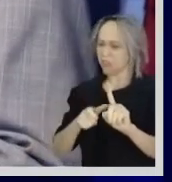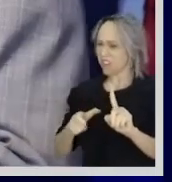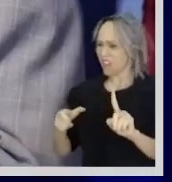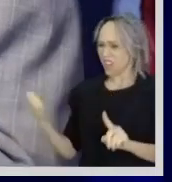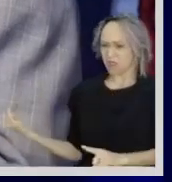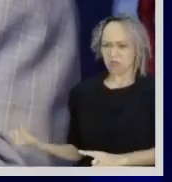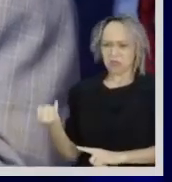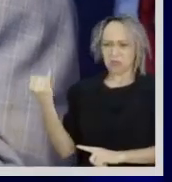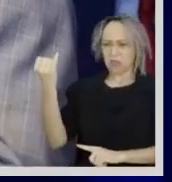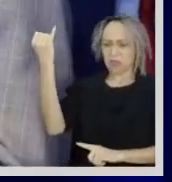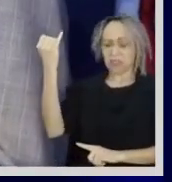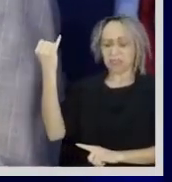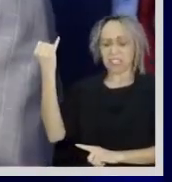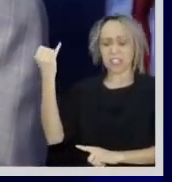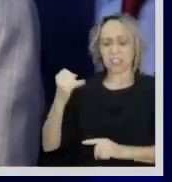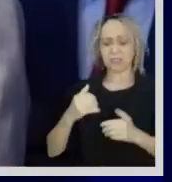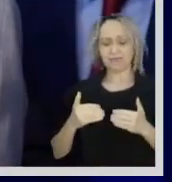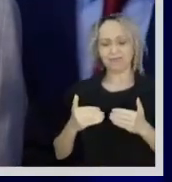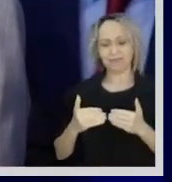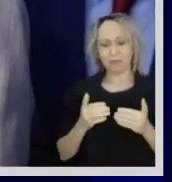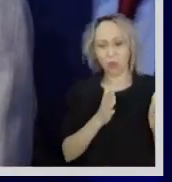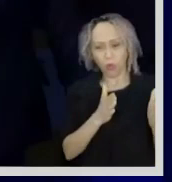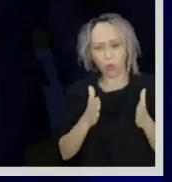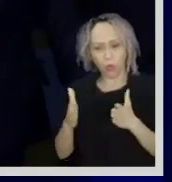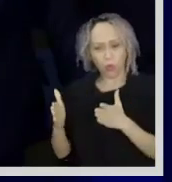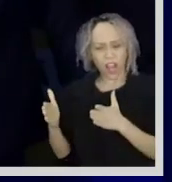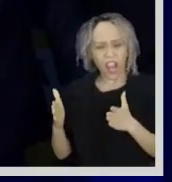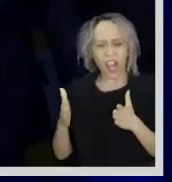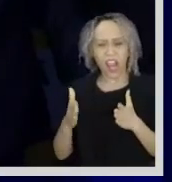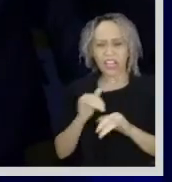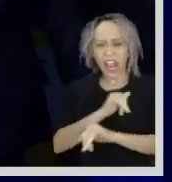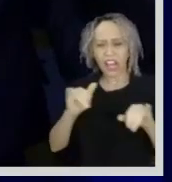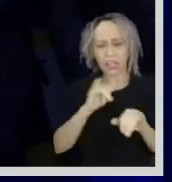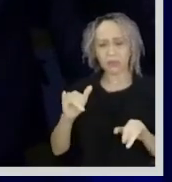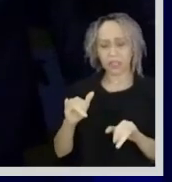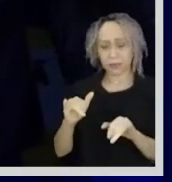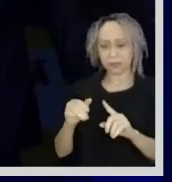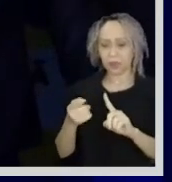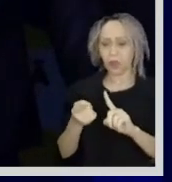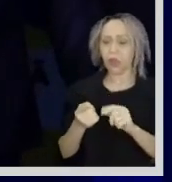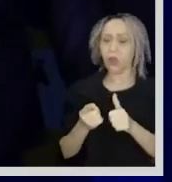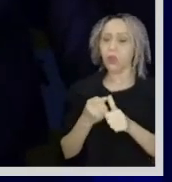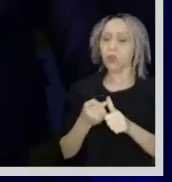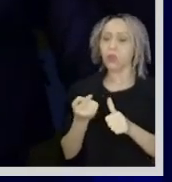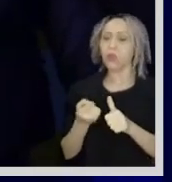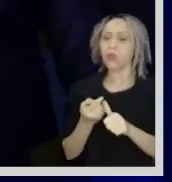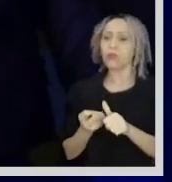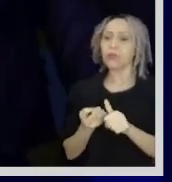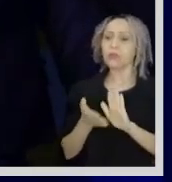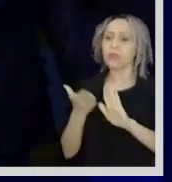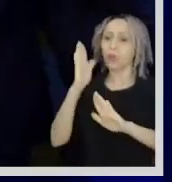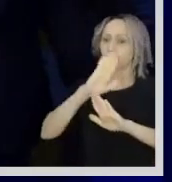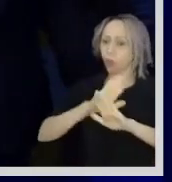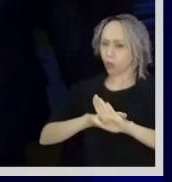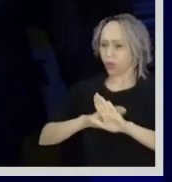né, de todo o seu discurso. Como a gente bem sabe, eles têm mais discurso do que ações em si, né, daquilo que